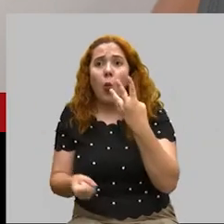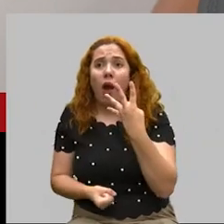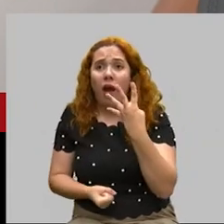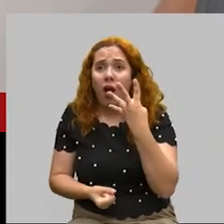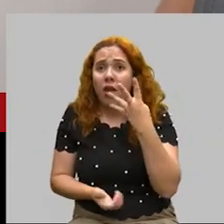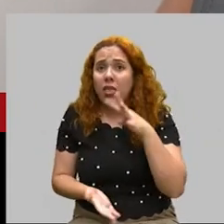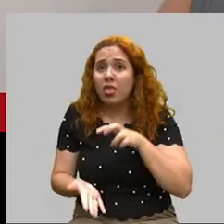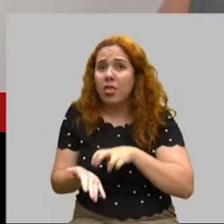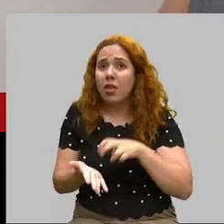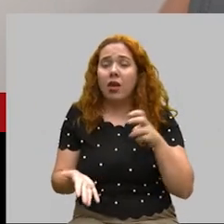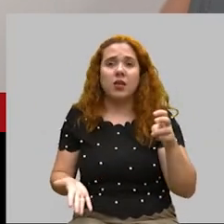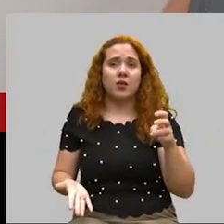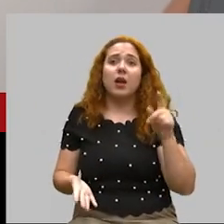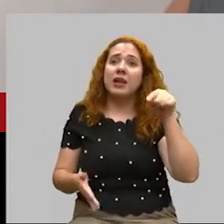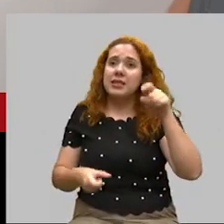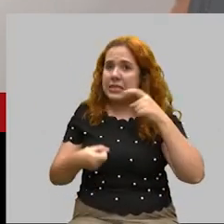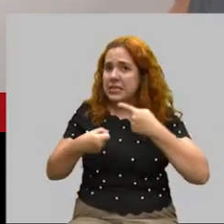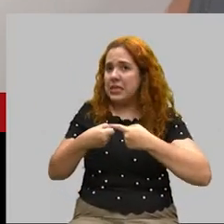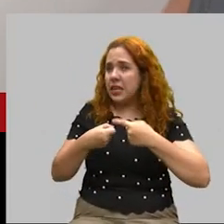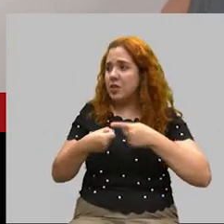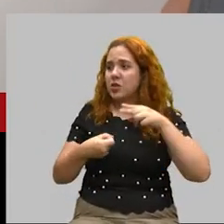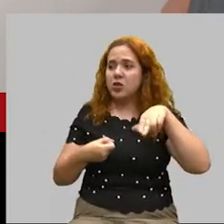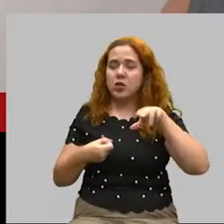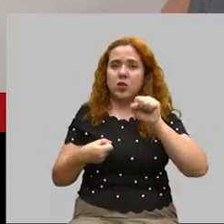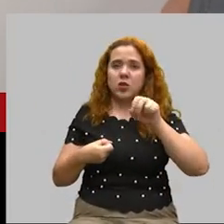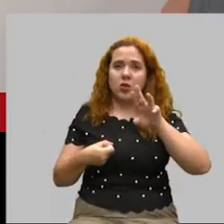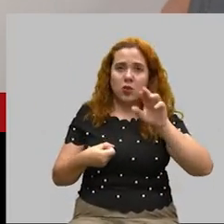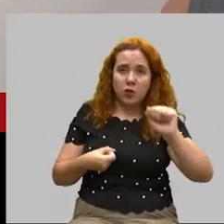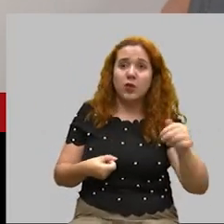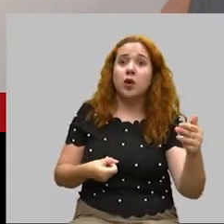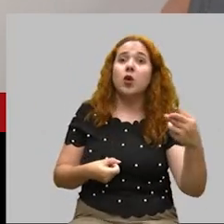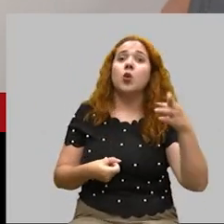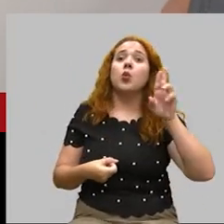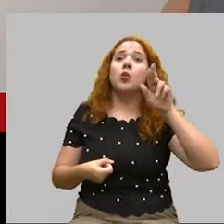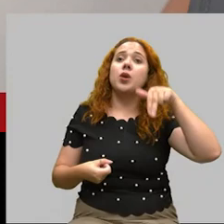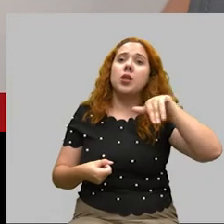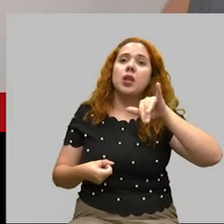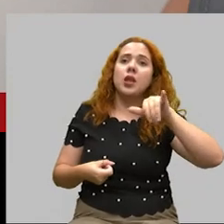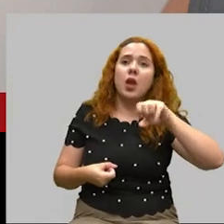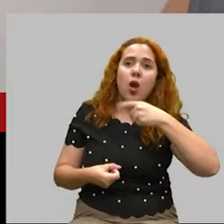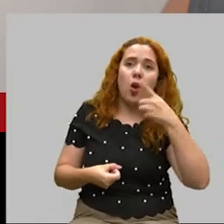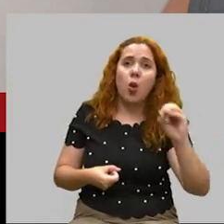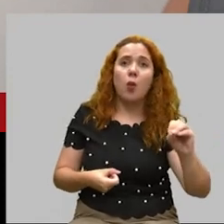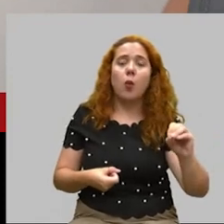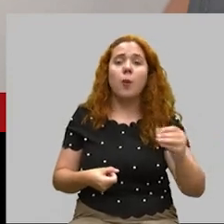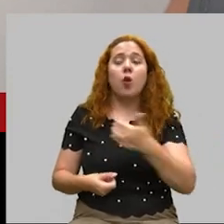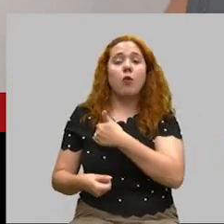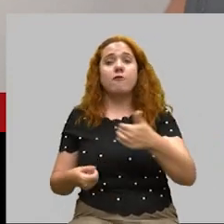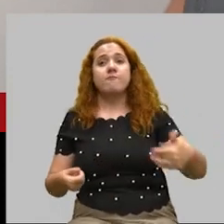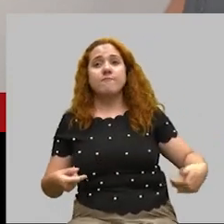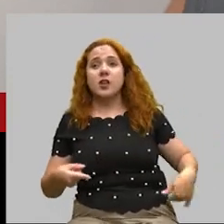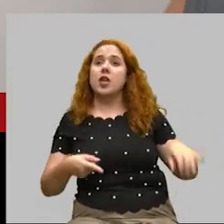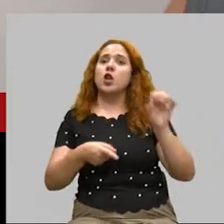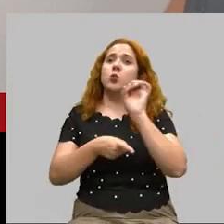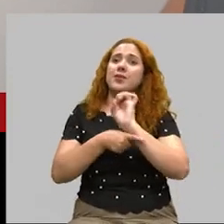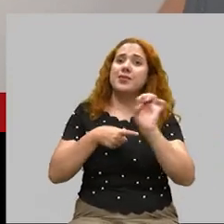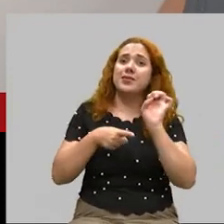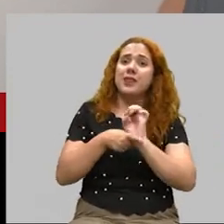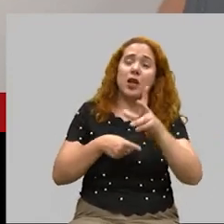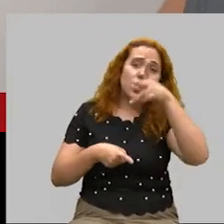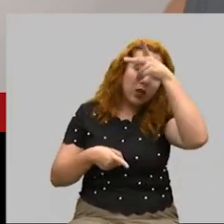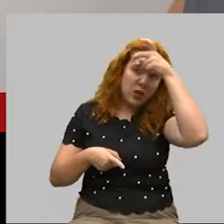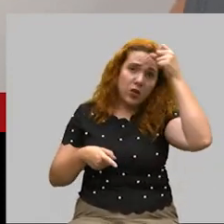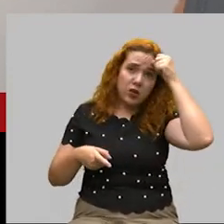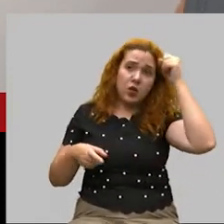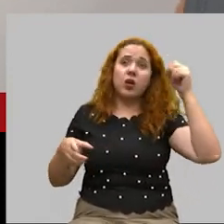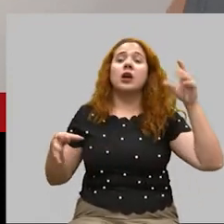União é um exemplo clássico do tanto que nós no somamos a luta da comunidade Governo do Estado e Prefeitura se somaram